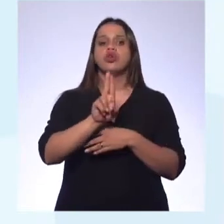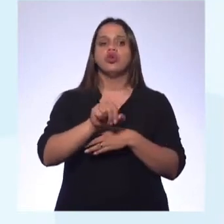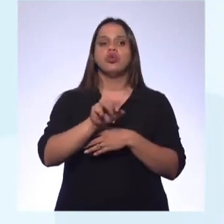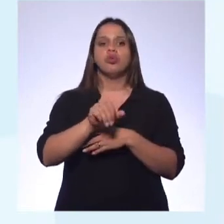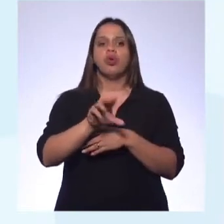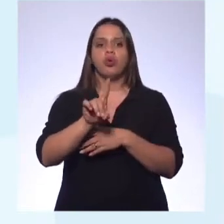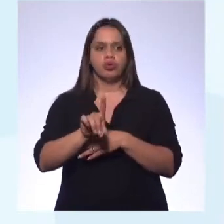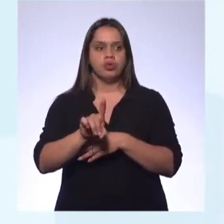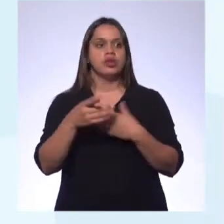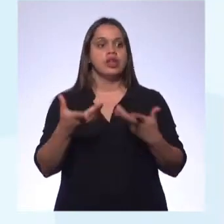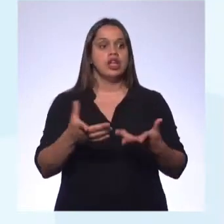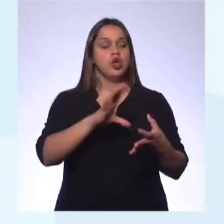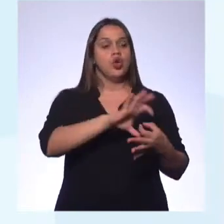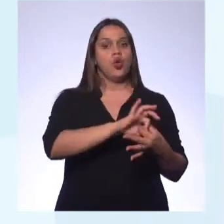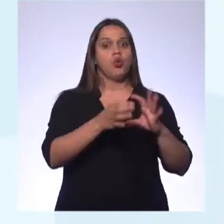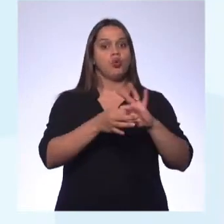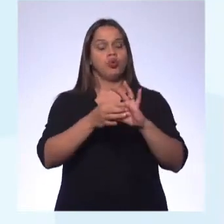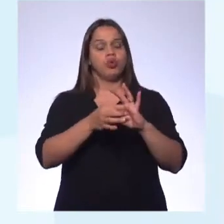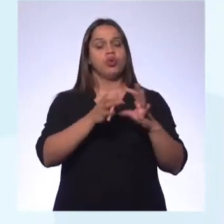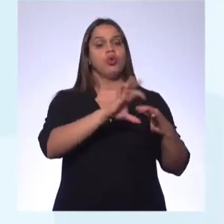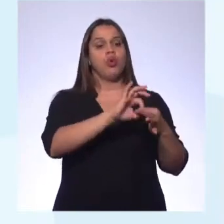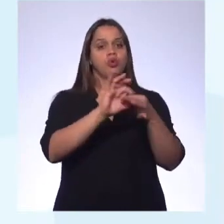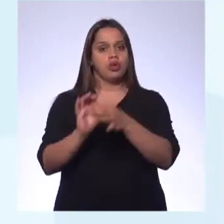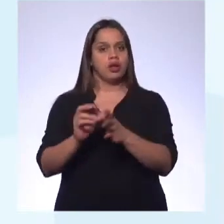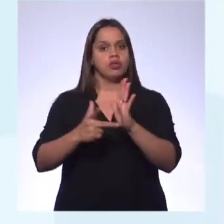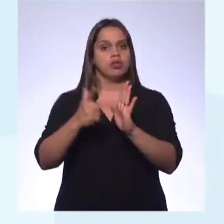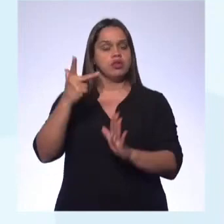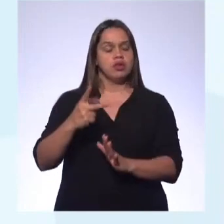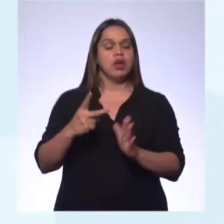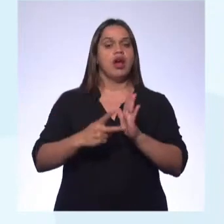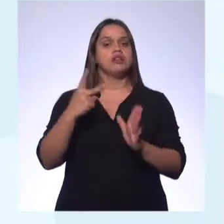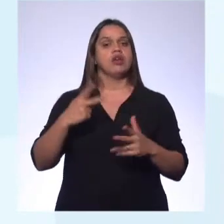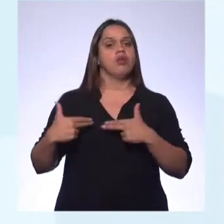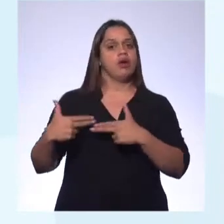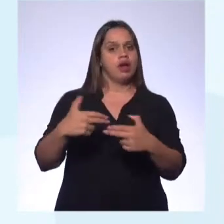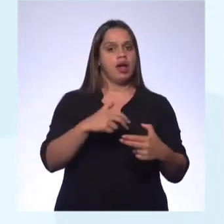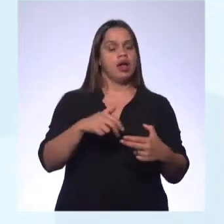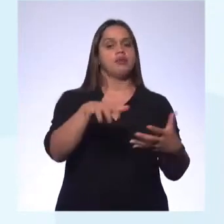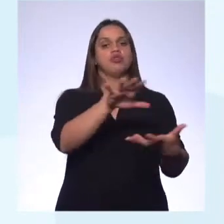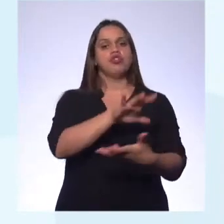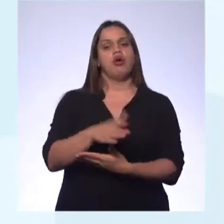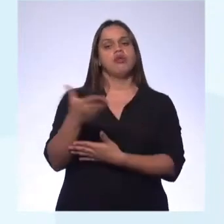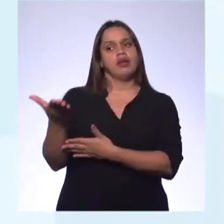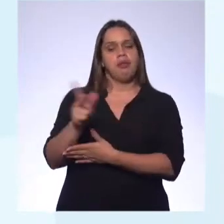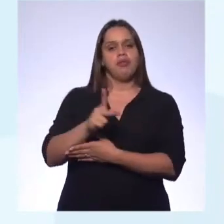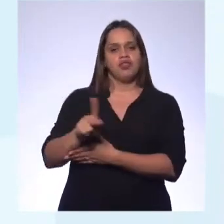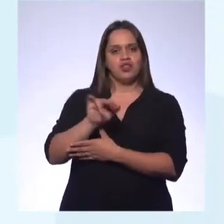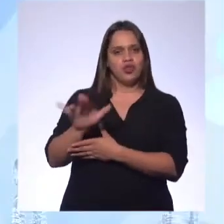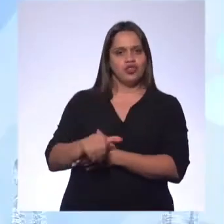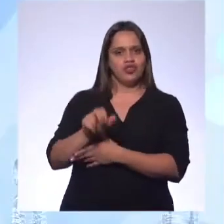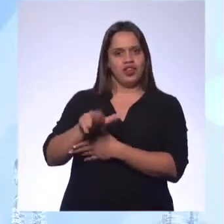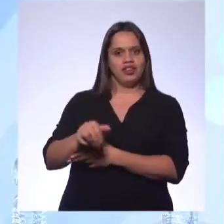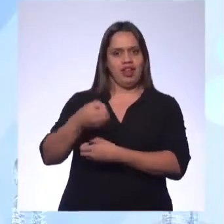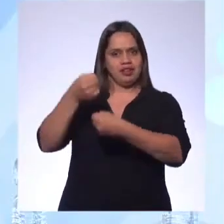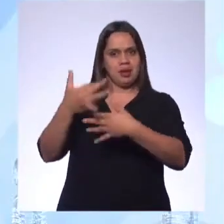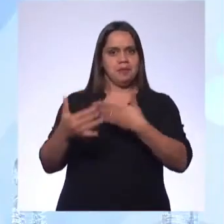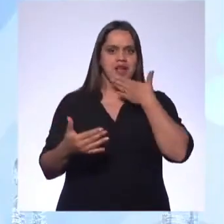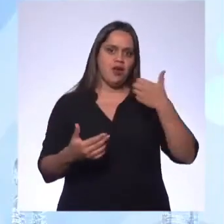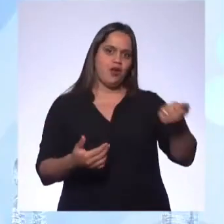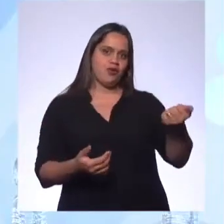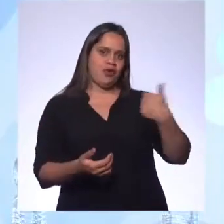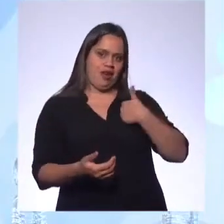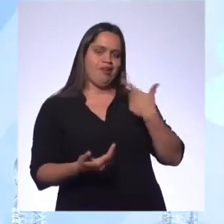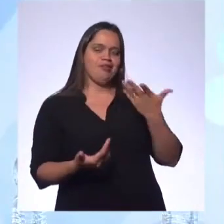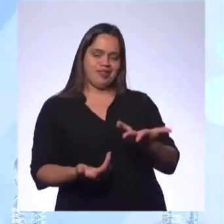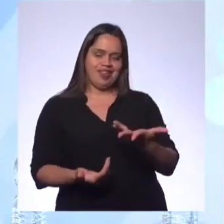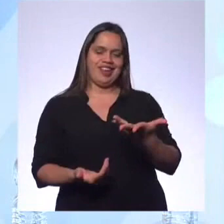Drummond de Andrade, e o contexto da Segunda Guerra Mundial, que a professora Jennifer estará aqui explicando muito, muito melhor do que eu. É